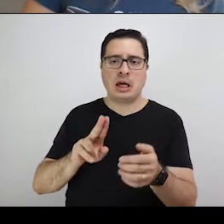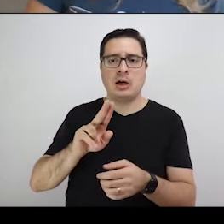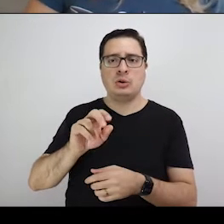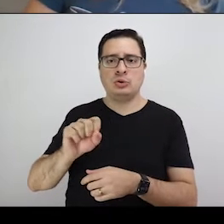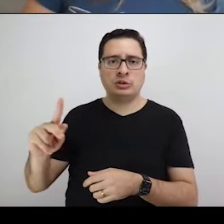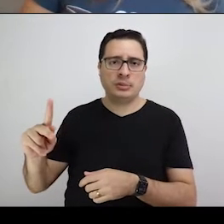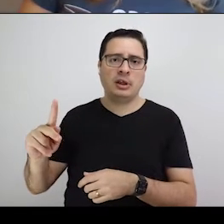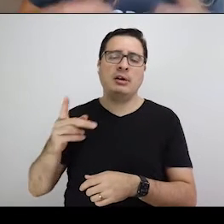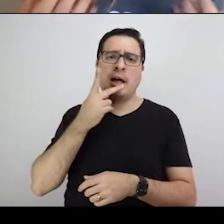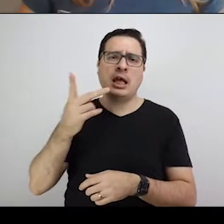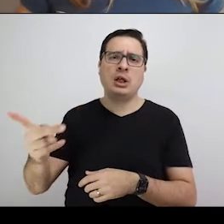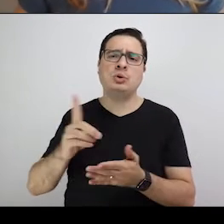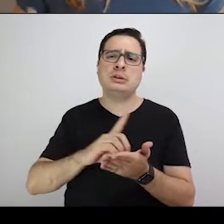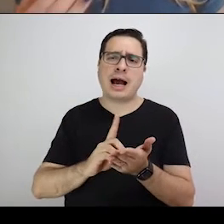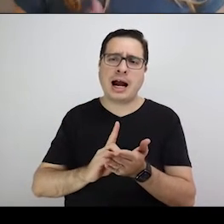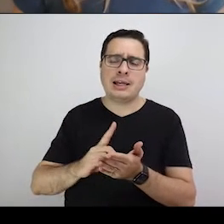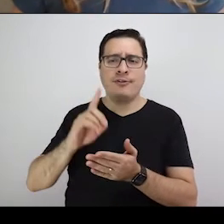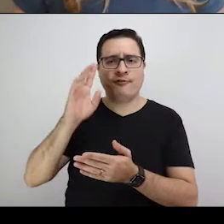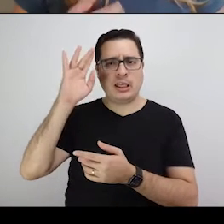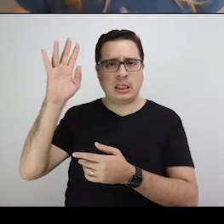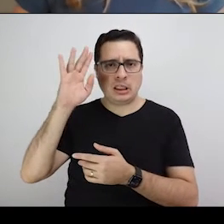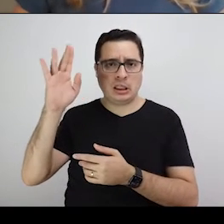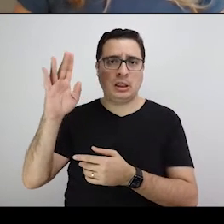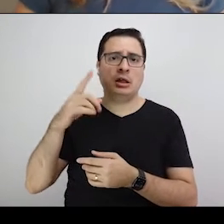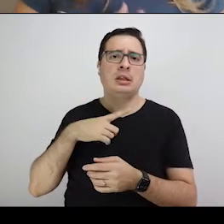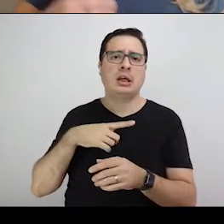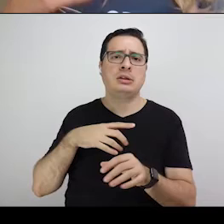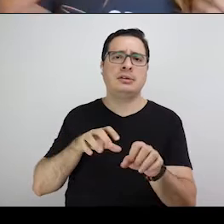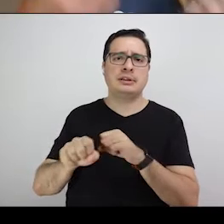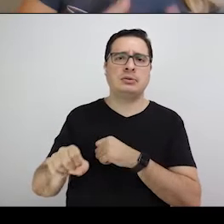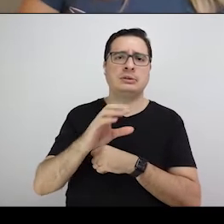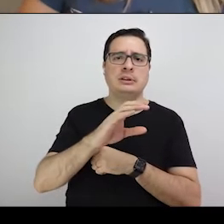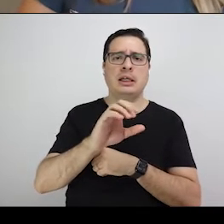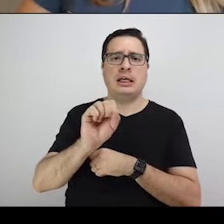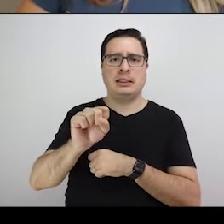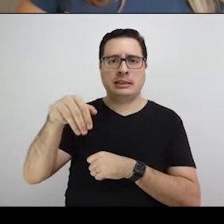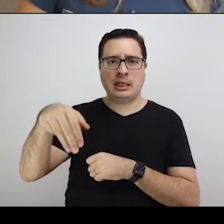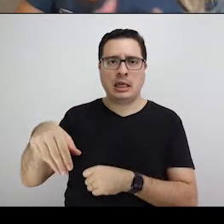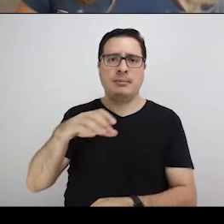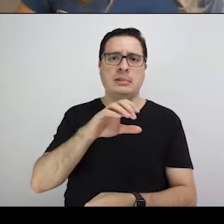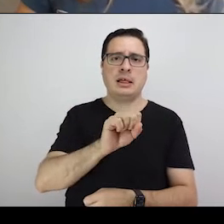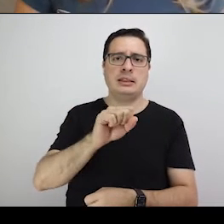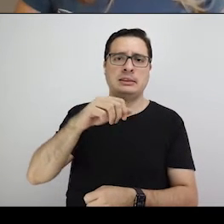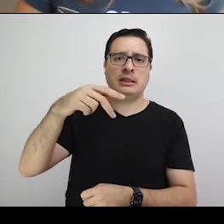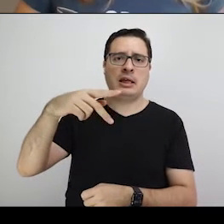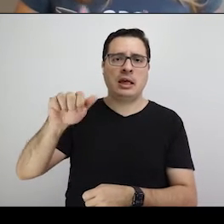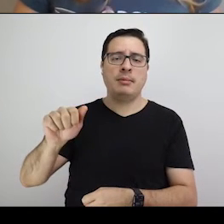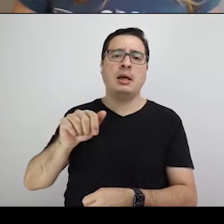agile e gestão. Tenho certificações CSM, CSPO, Agile Instituto Brasil e